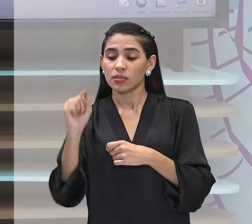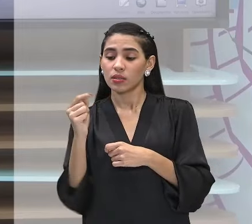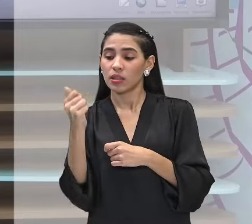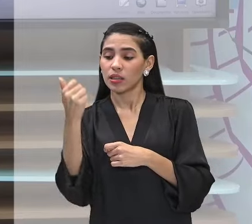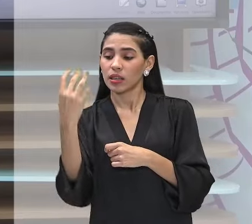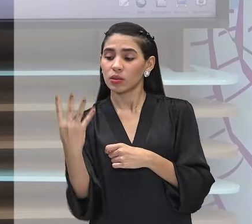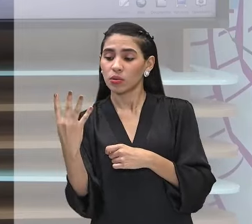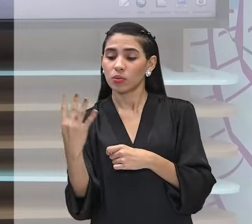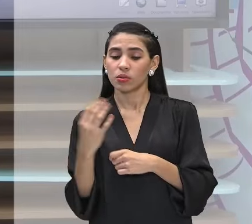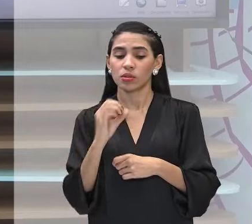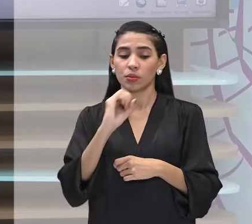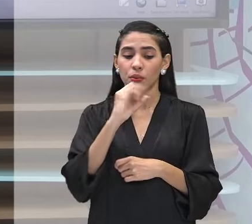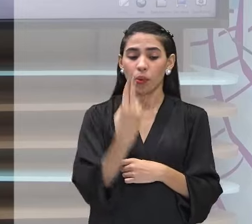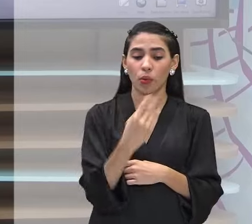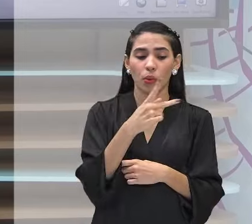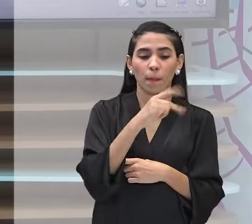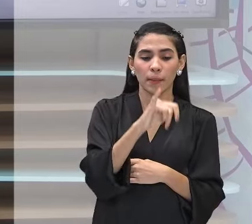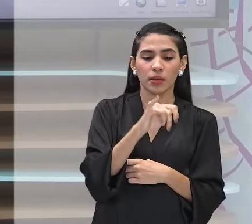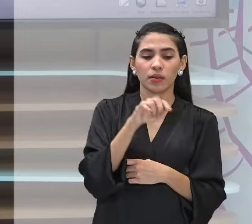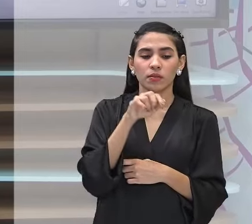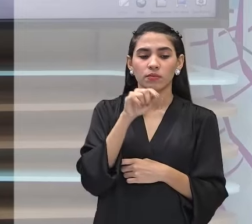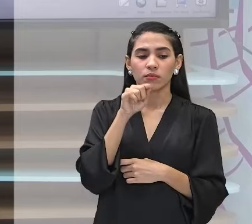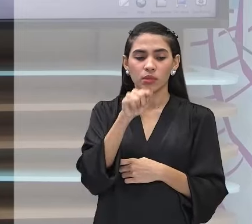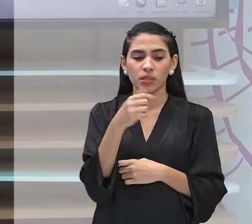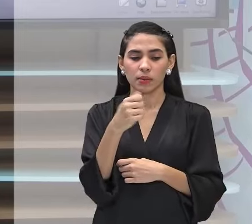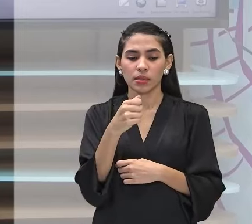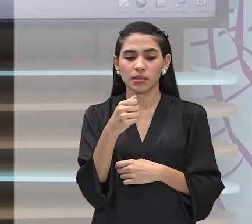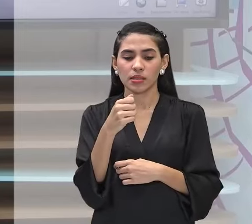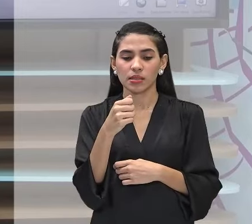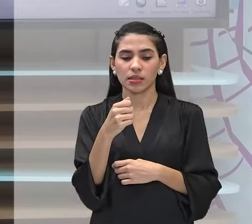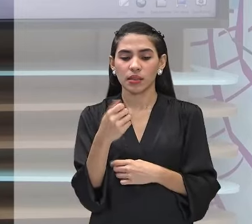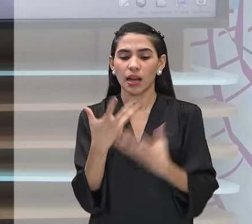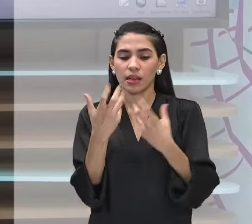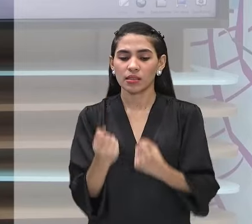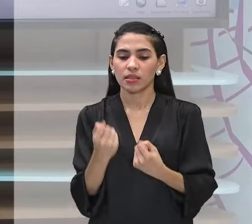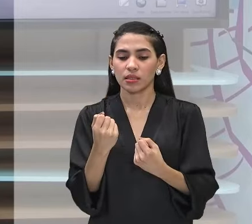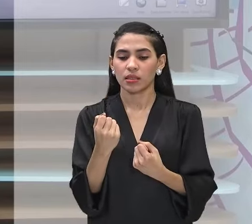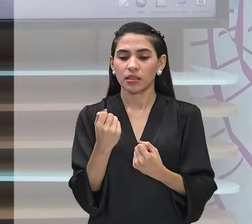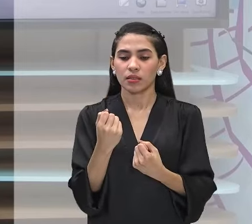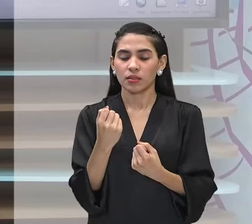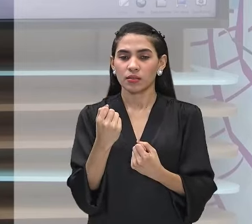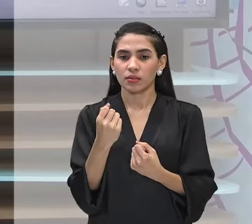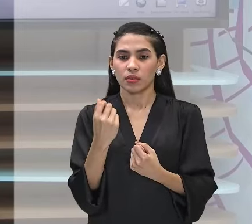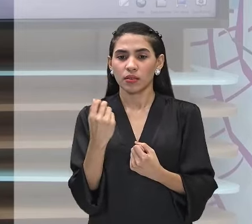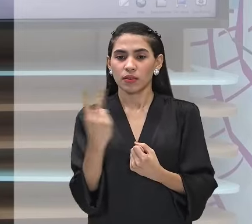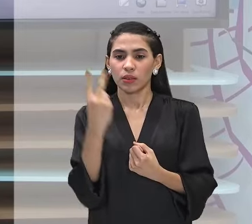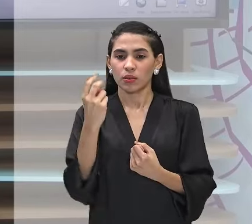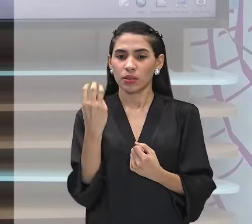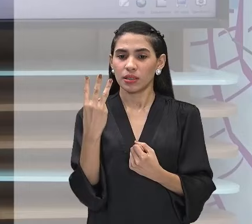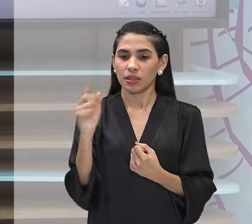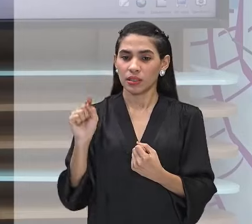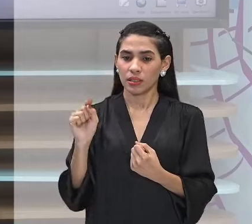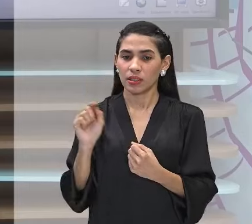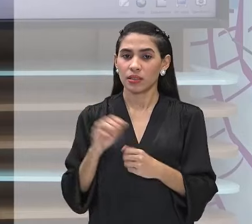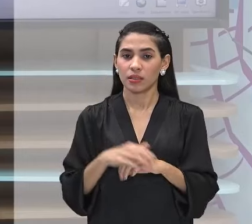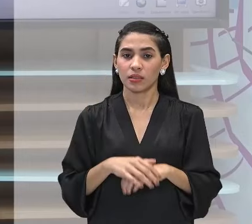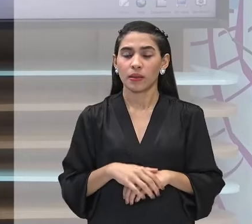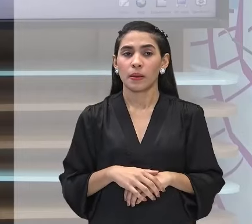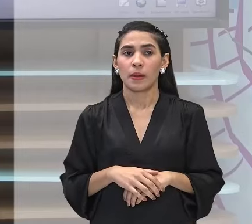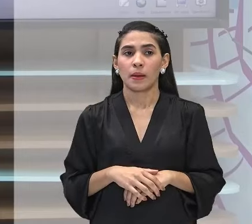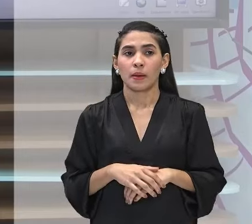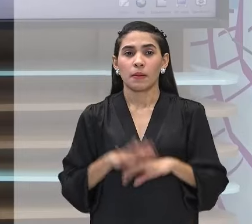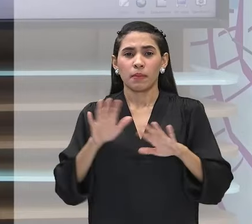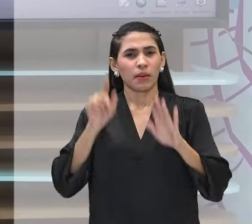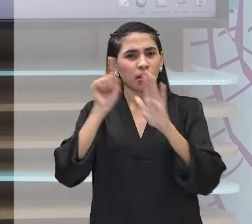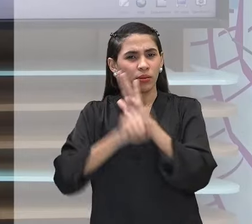você deve adotar e um valor de três Como foi o o aplicação anterior Mas aí você pode me perguntar